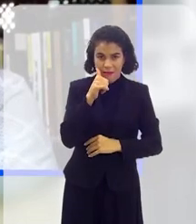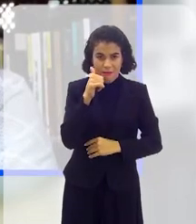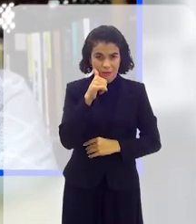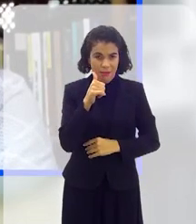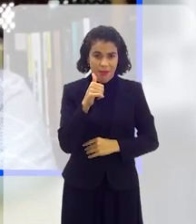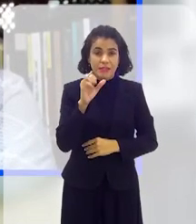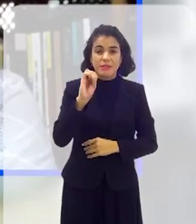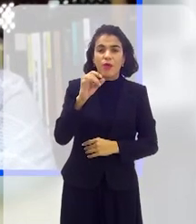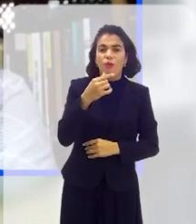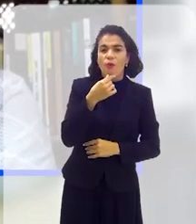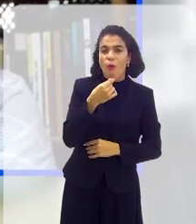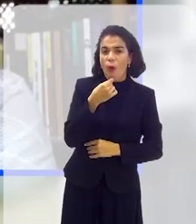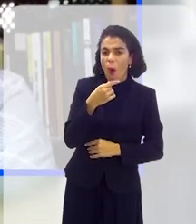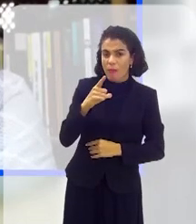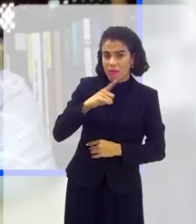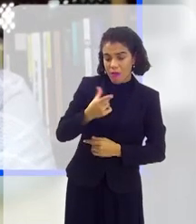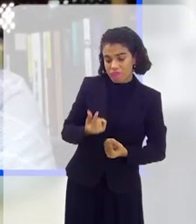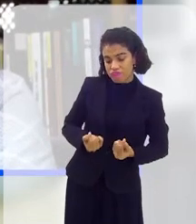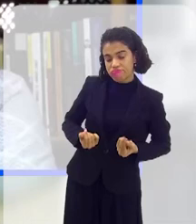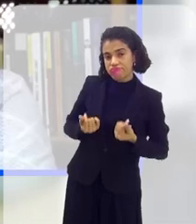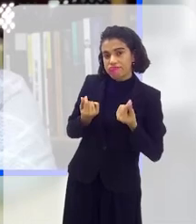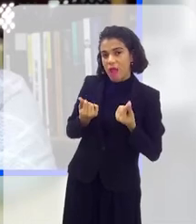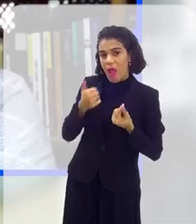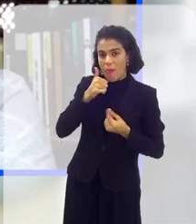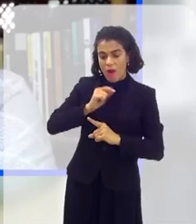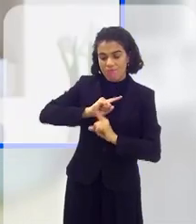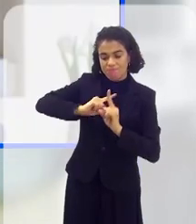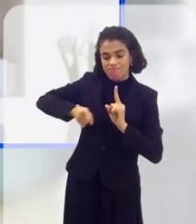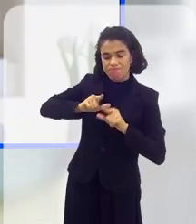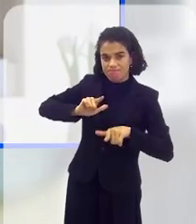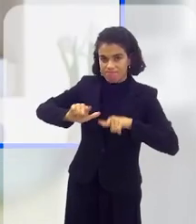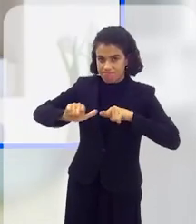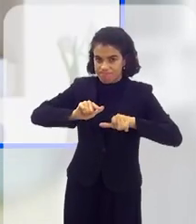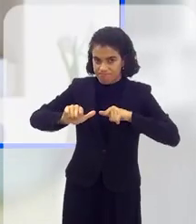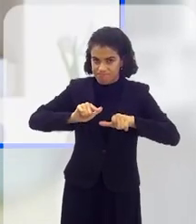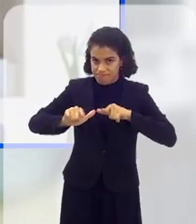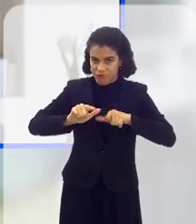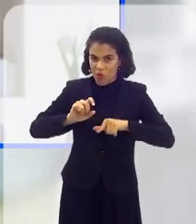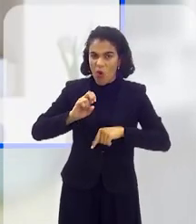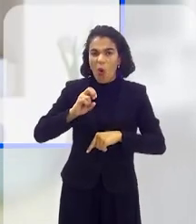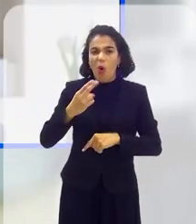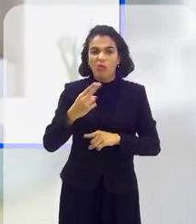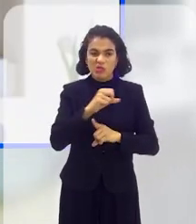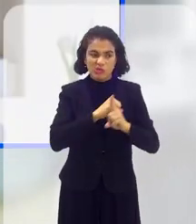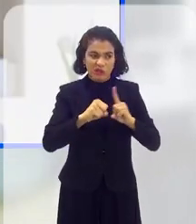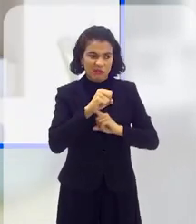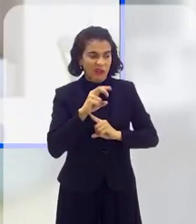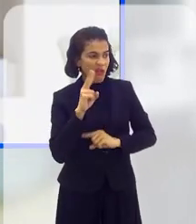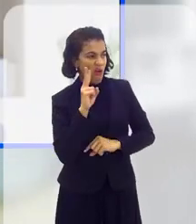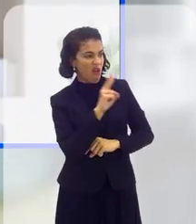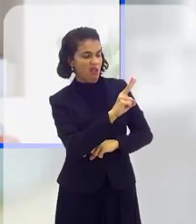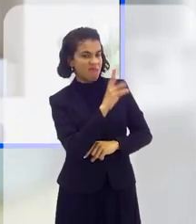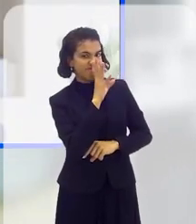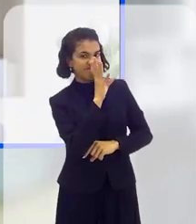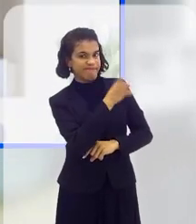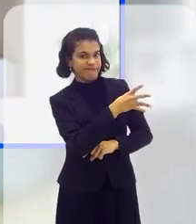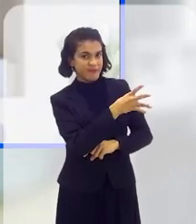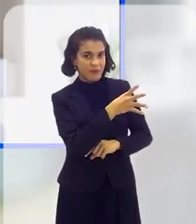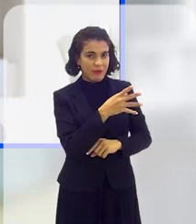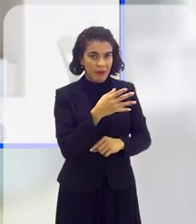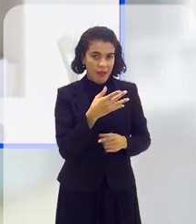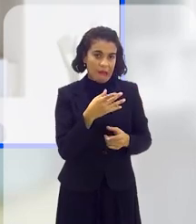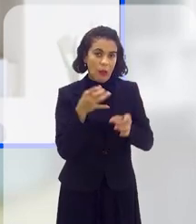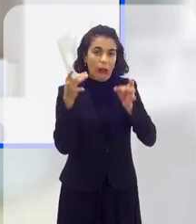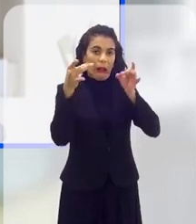mulheres, se o homem tivesse condições de sustentá-la, não podia trabalhar, ou isso seria mal visto ali na sociedade. Ela deixa de